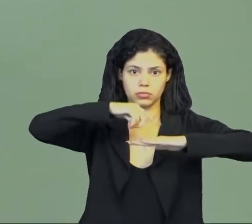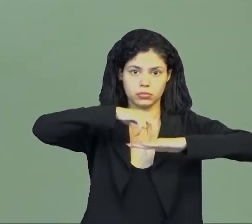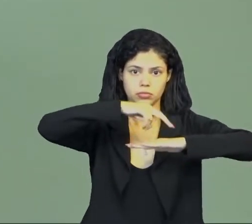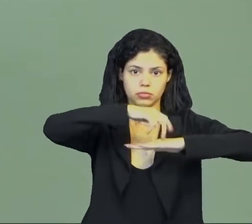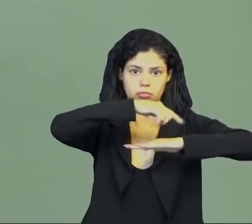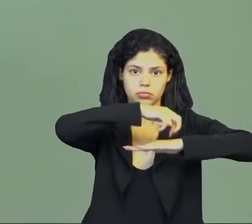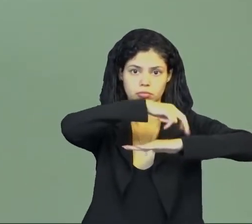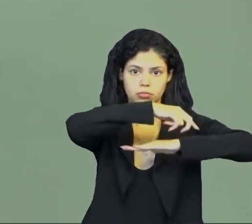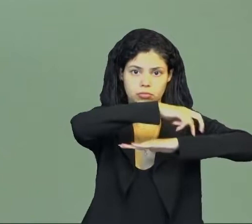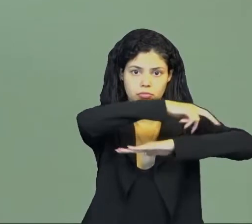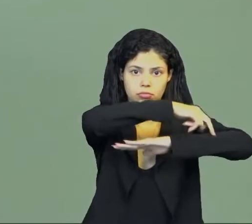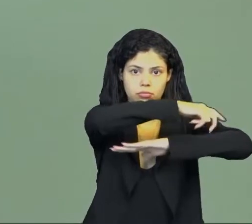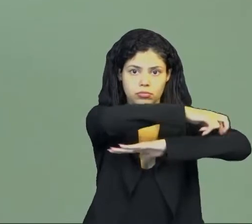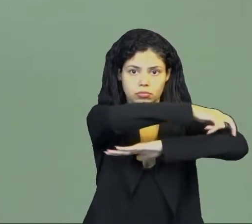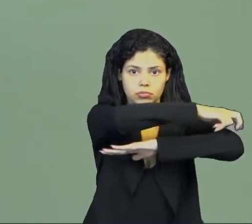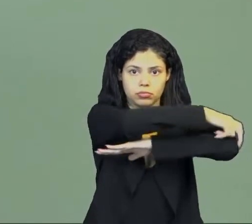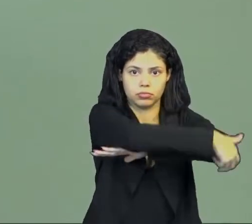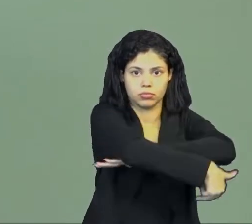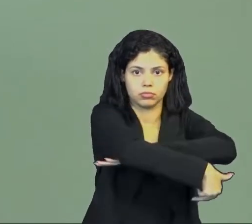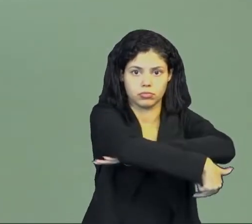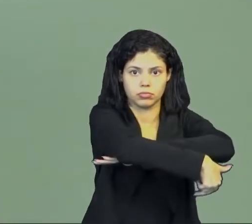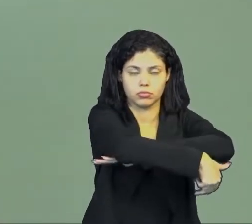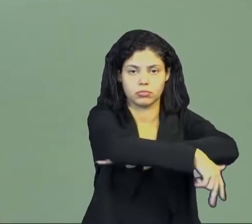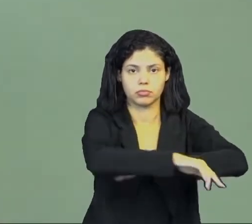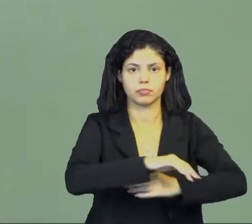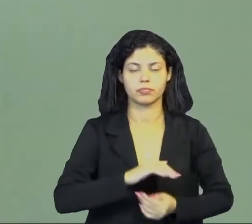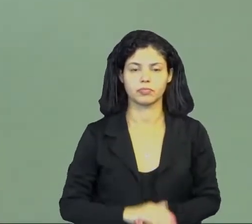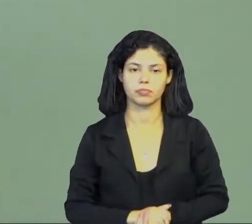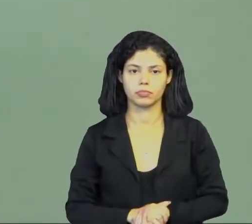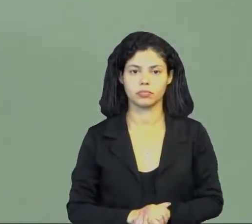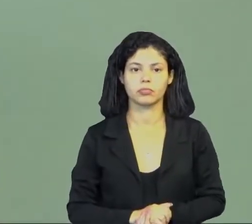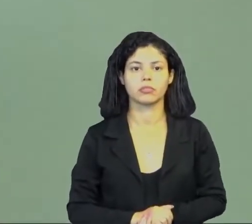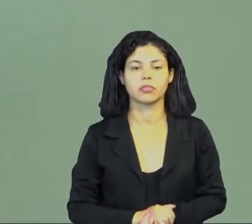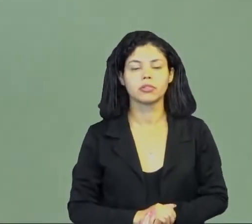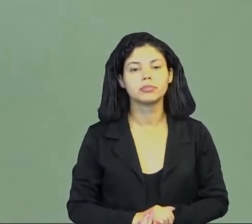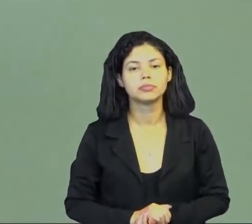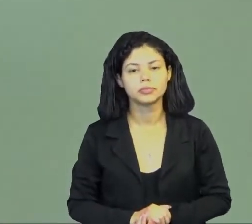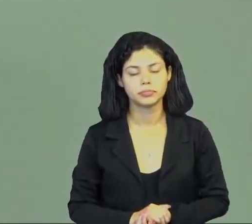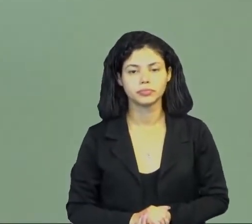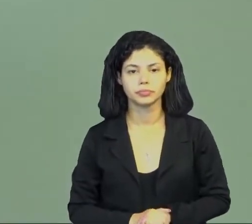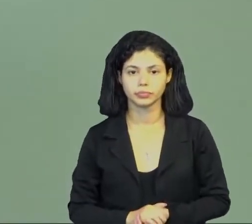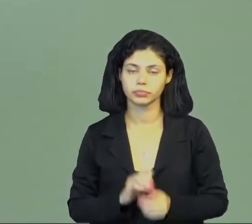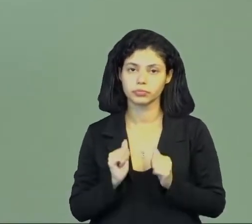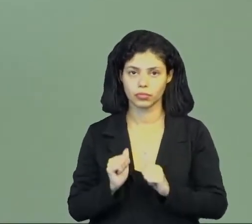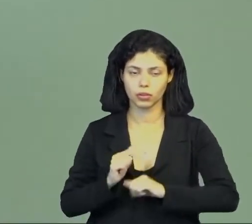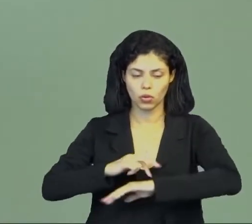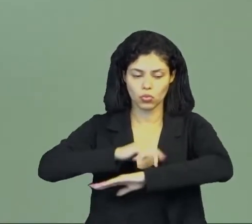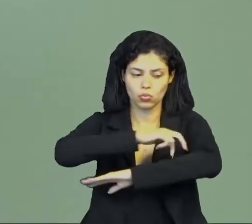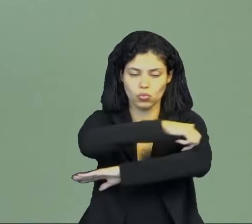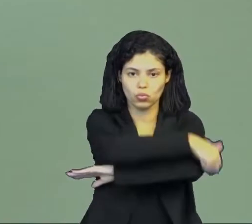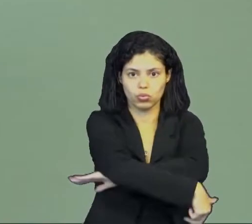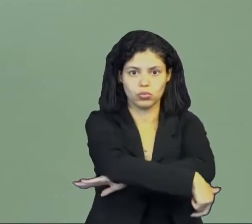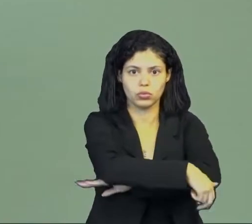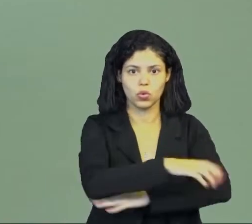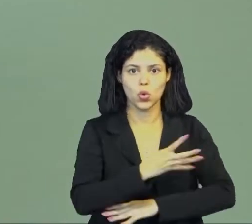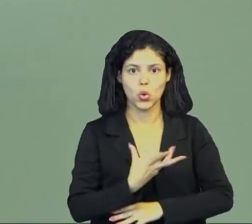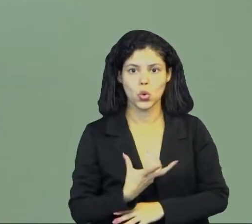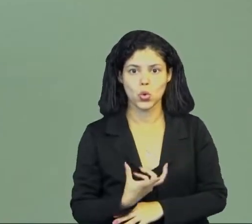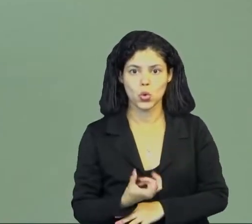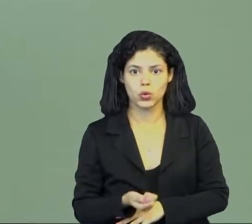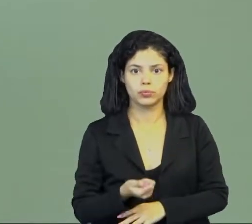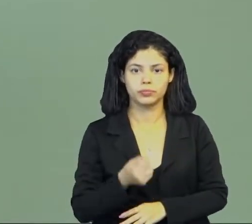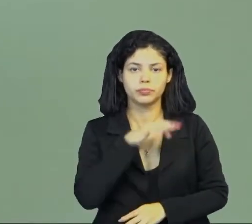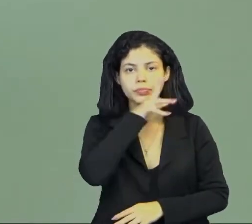quando chegasse no final da Terra, tinha um grande abismo e que você caía ou seria engolido por um